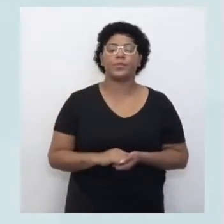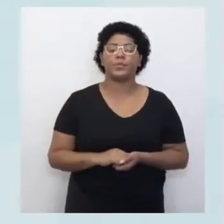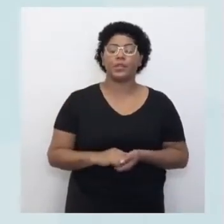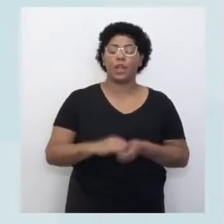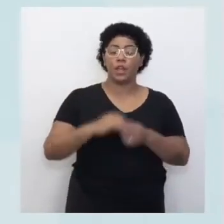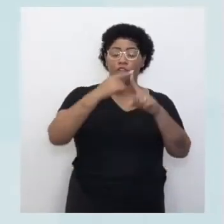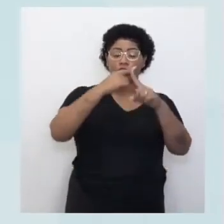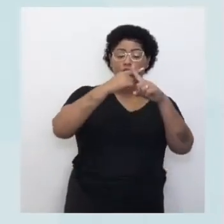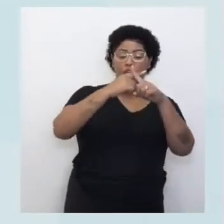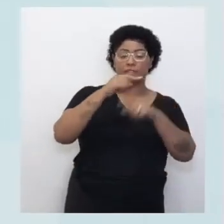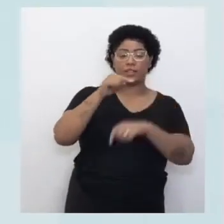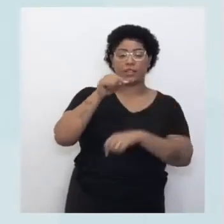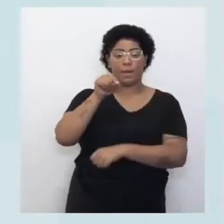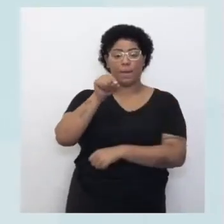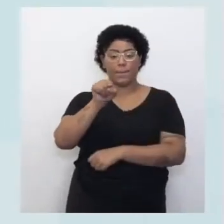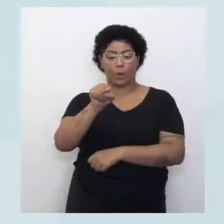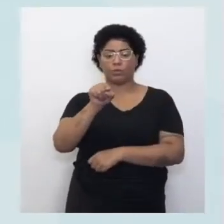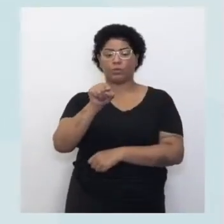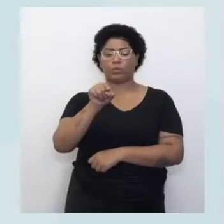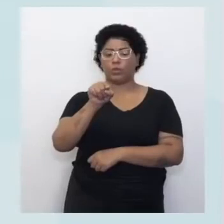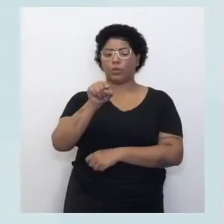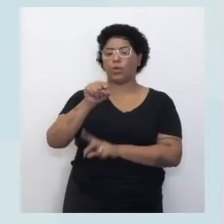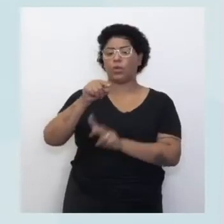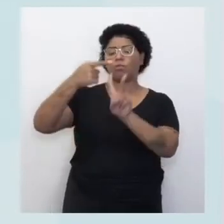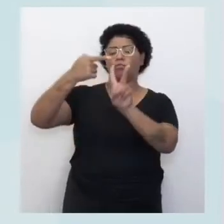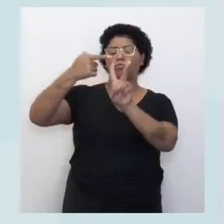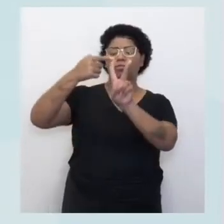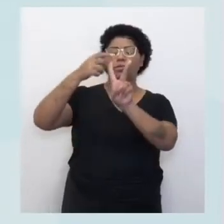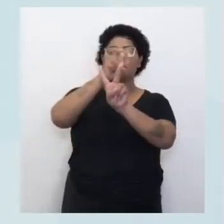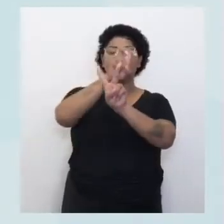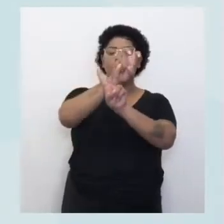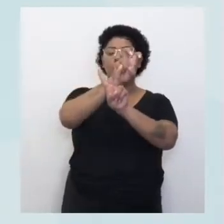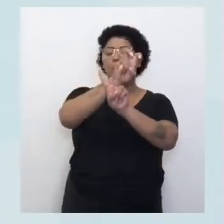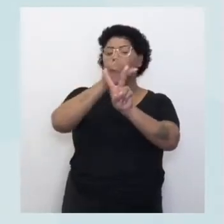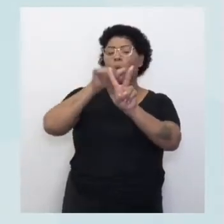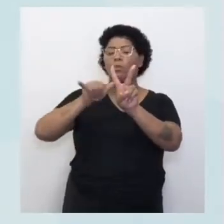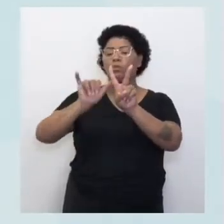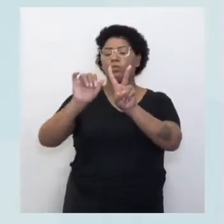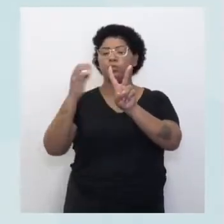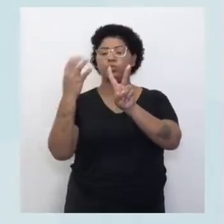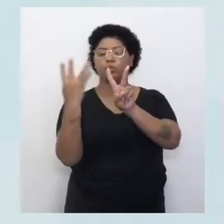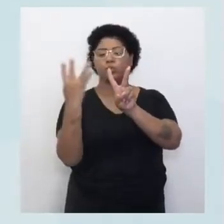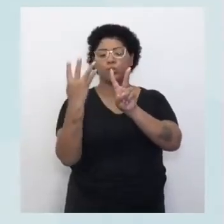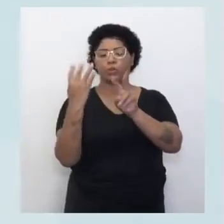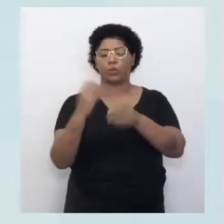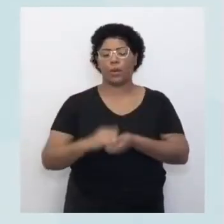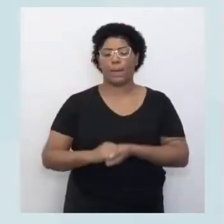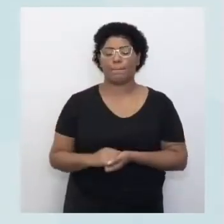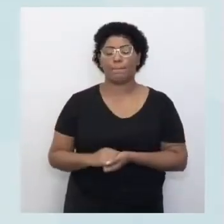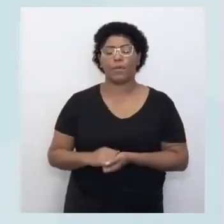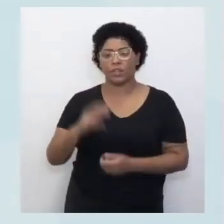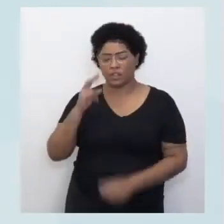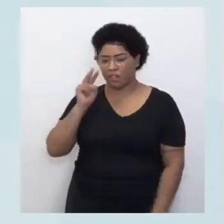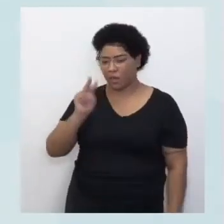no denominador, eu vou ter raiz quinta de y elevado a 5.